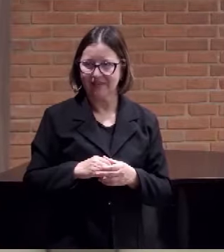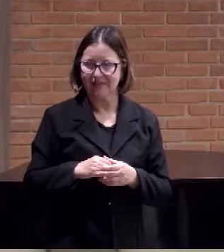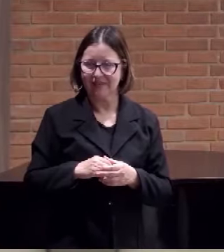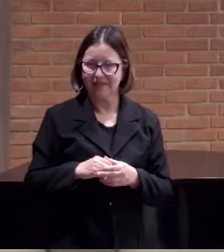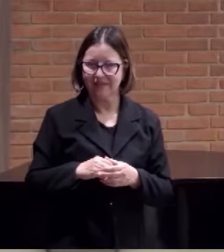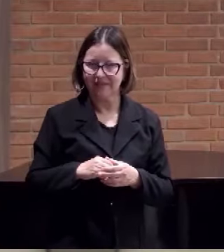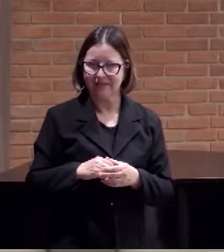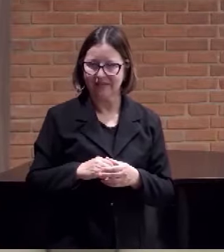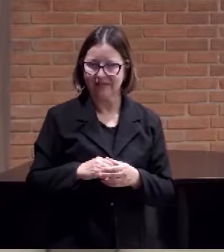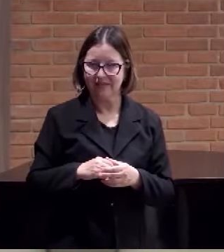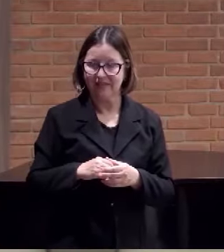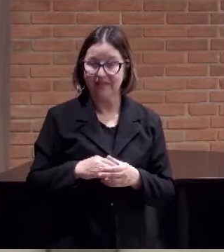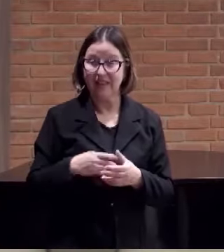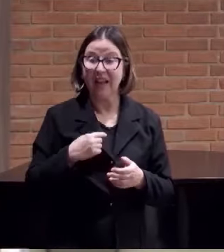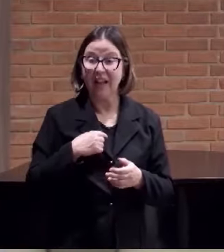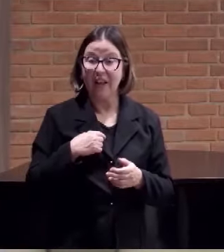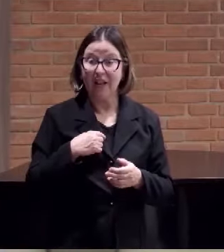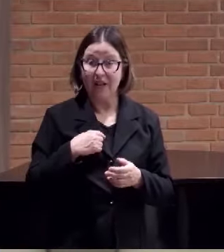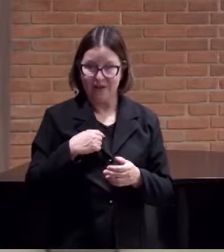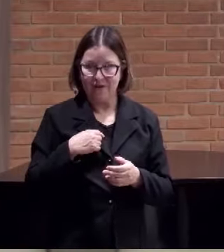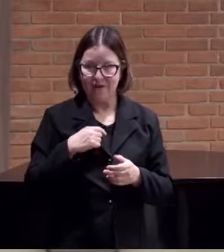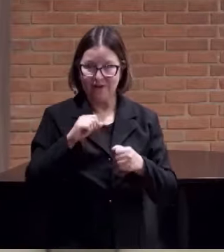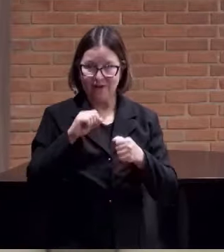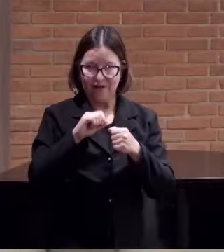Eu lhes fiz conhecer